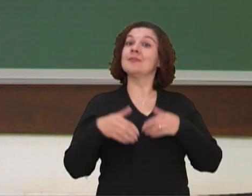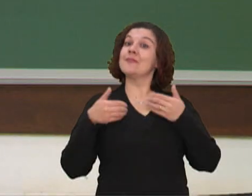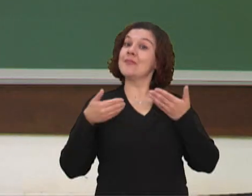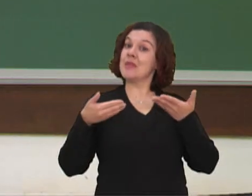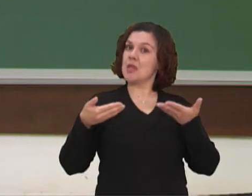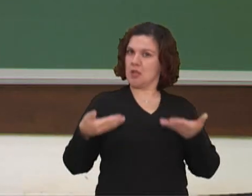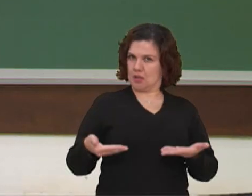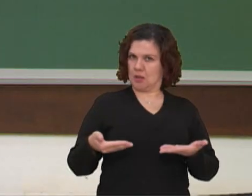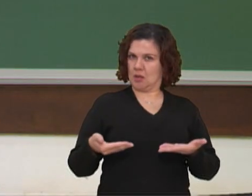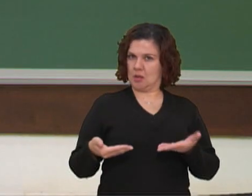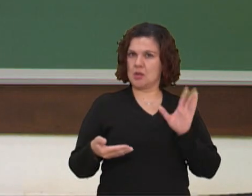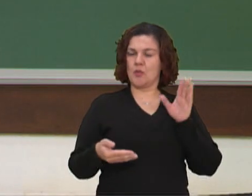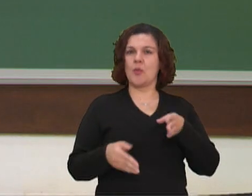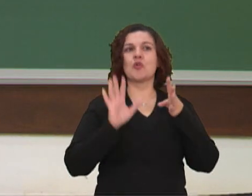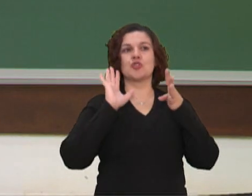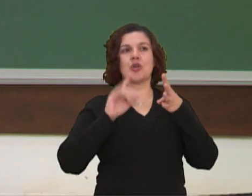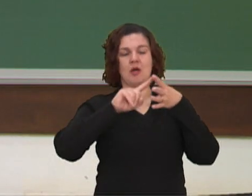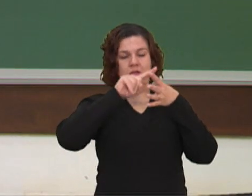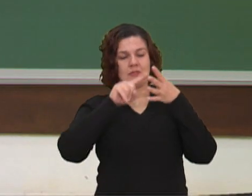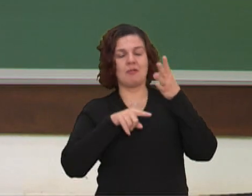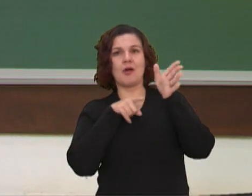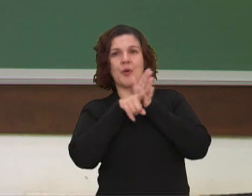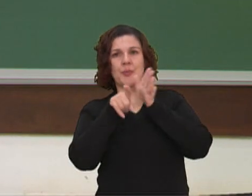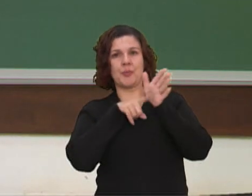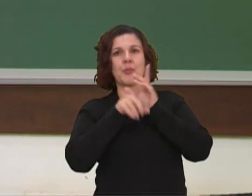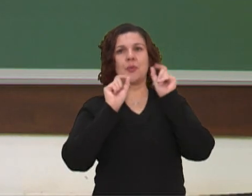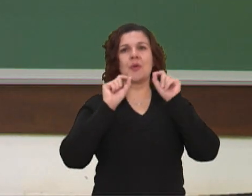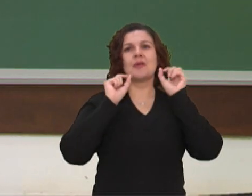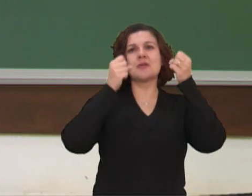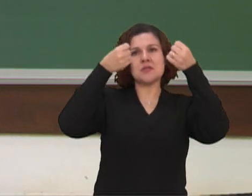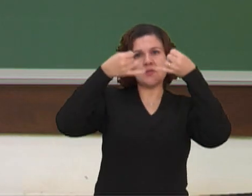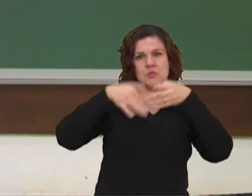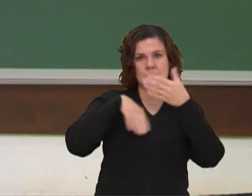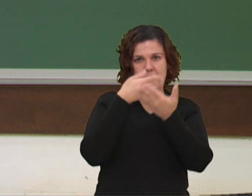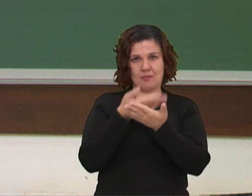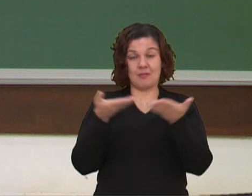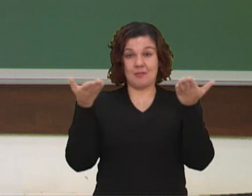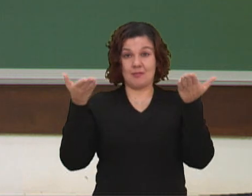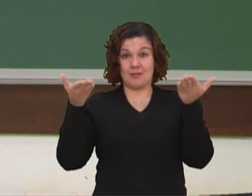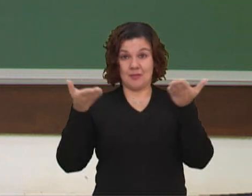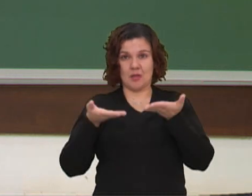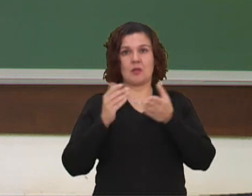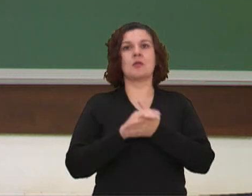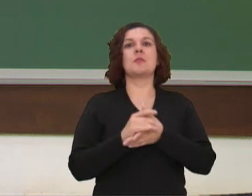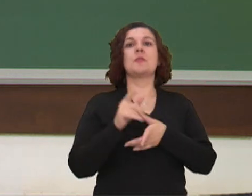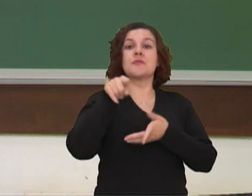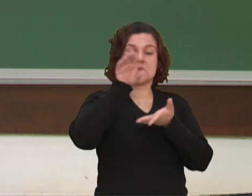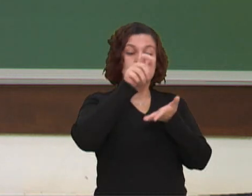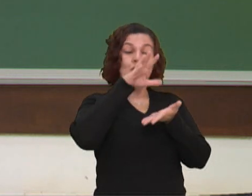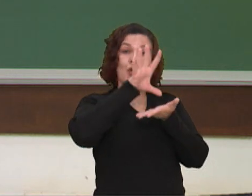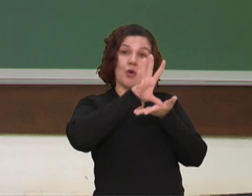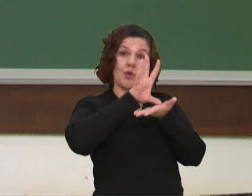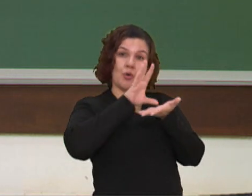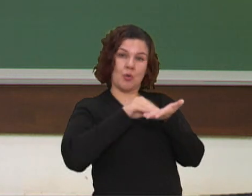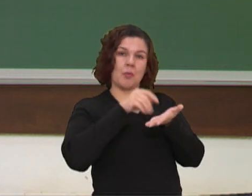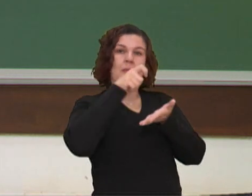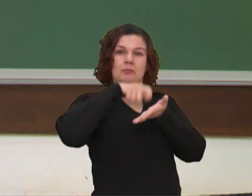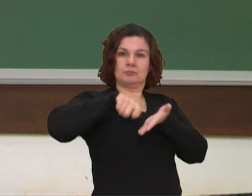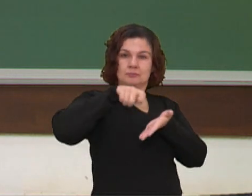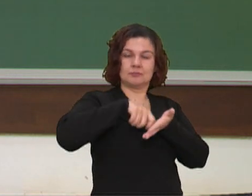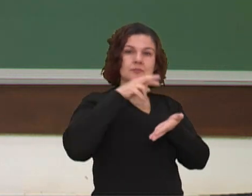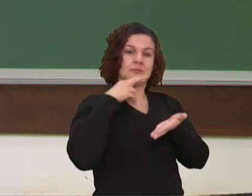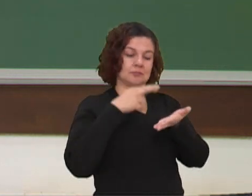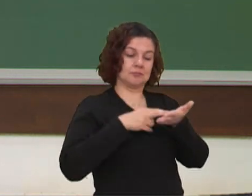Então, pessoal, ficaram algumas questões ali sobre o que a gente falou até esse momento da aula, para que vocês